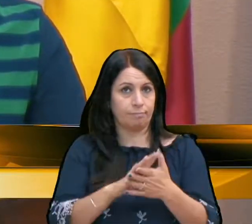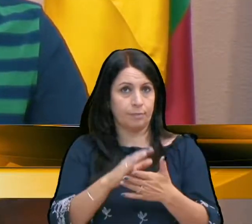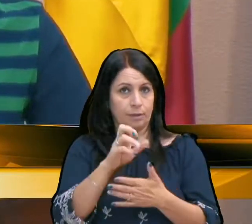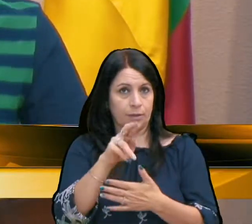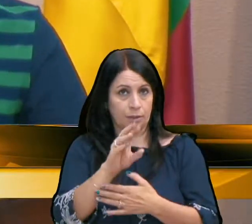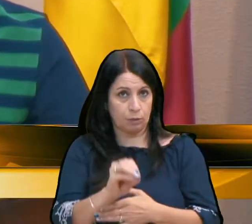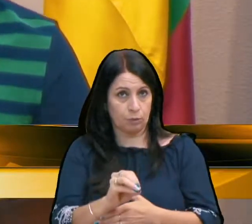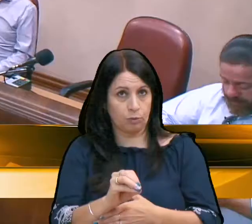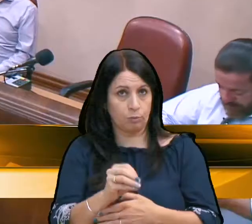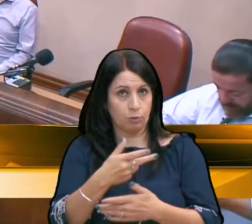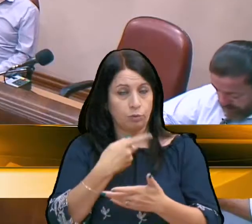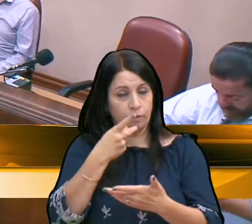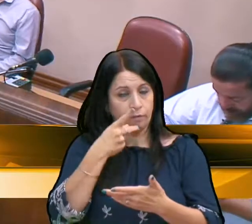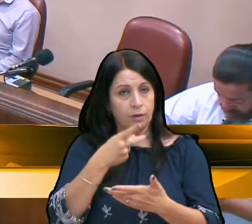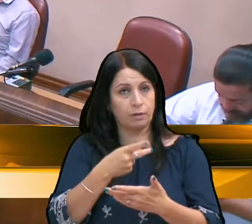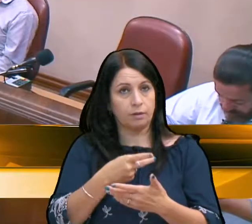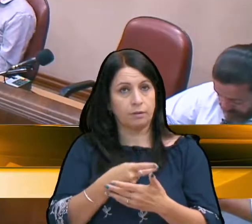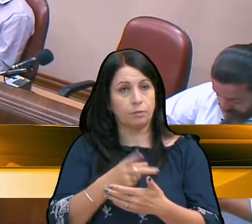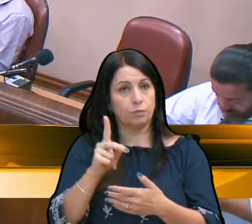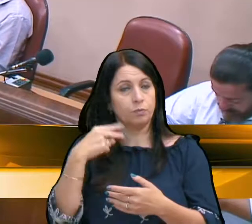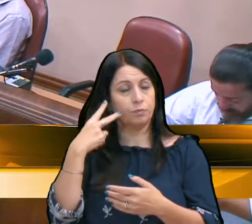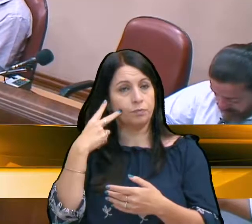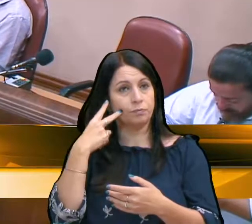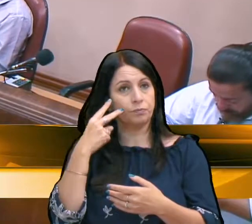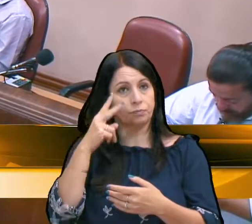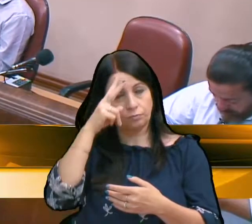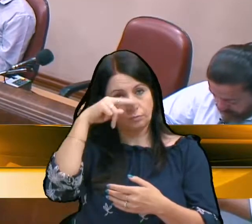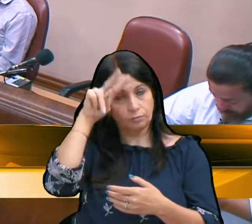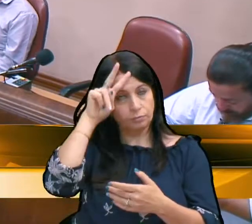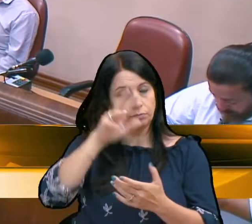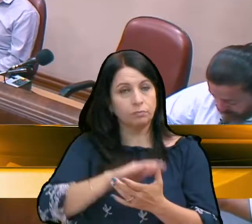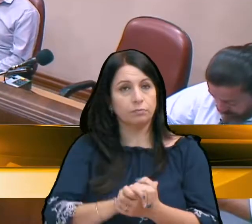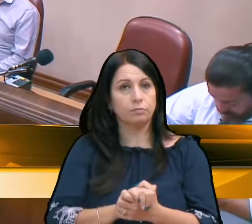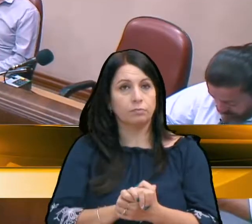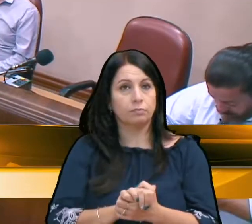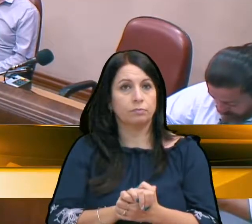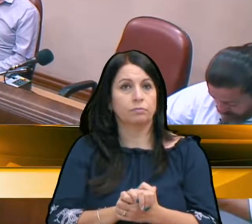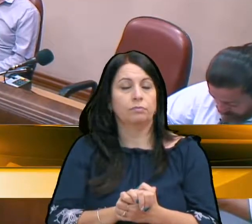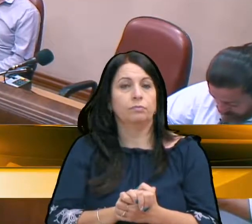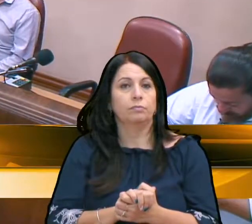suas observações. Próximo vereador inscrito, vereador Edson da Rosa.